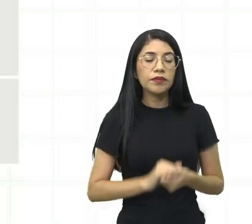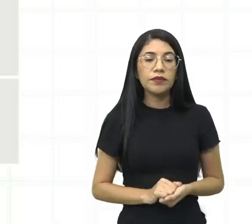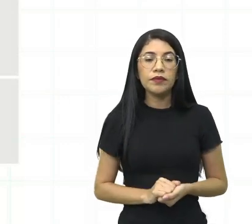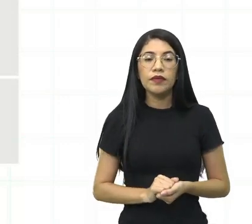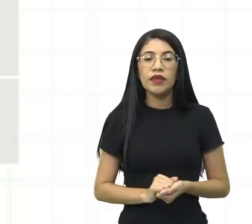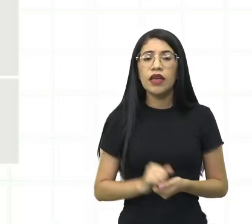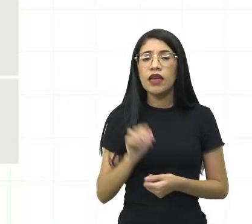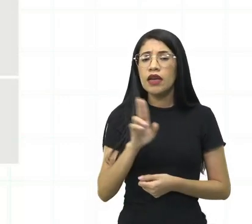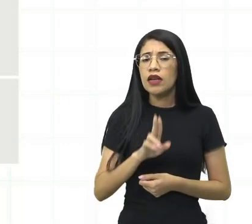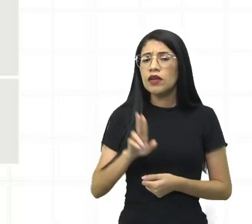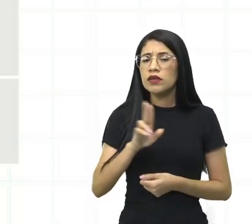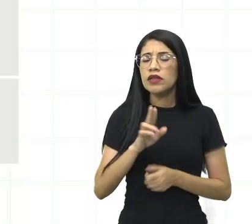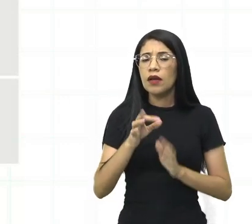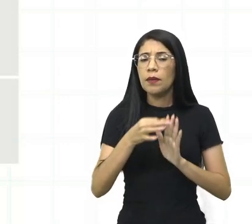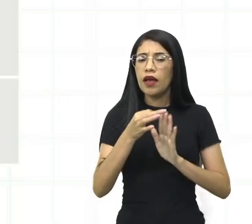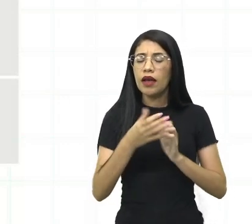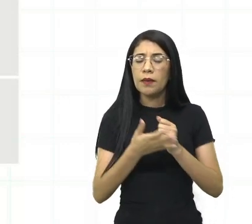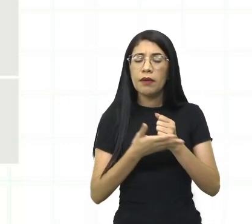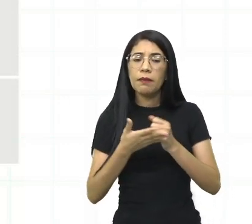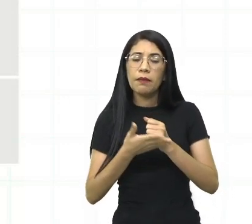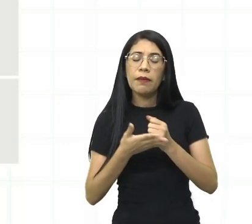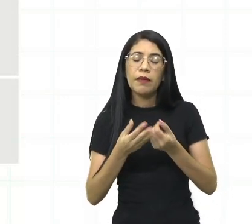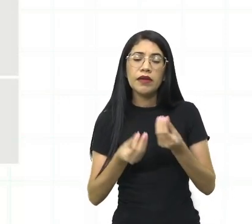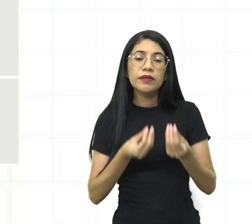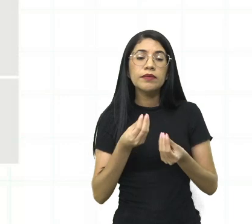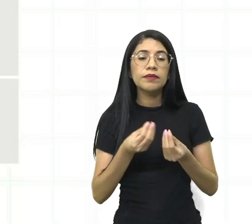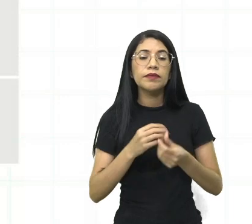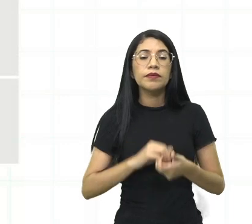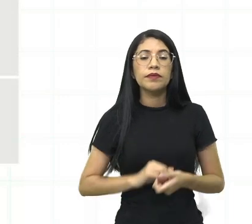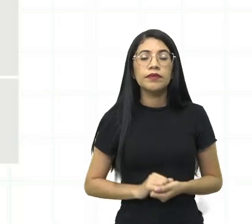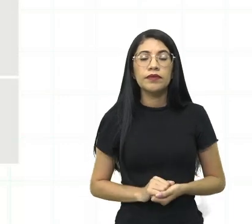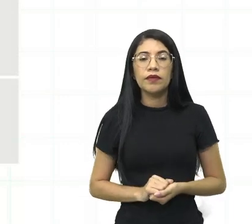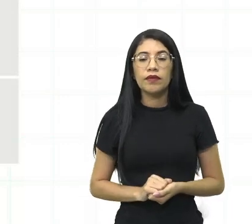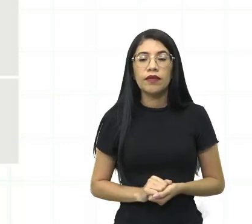utilizaram como sustentação, o que eles utilizaram como